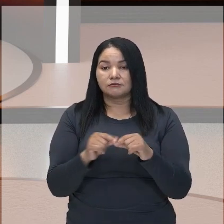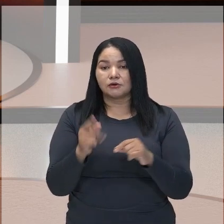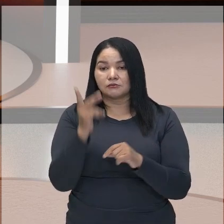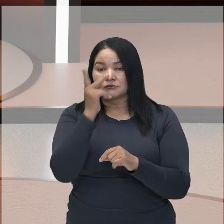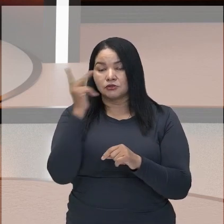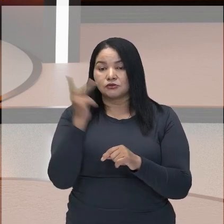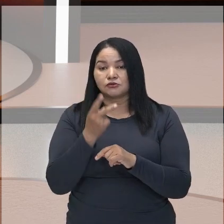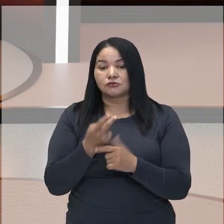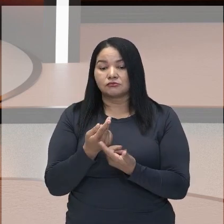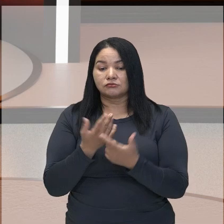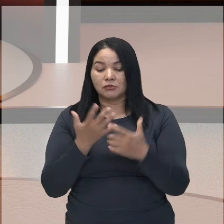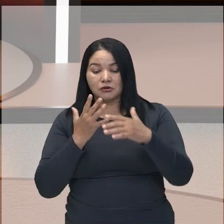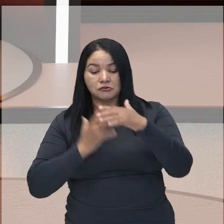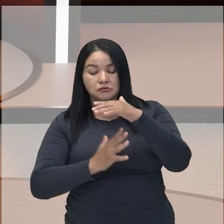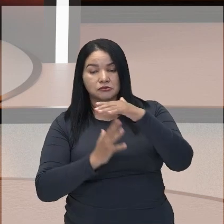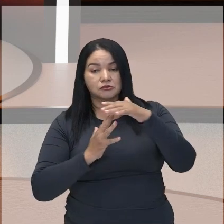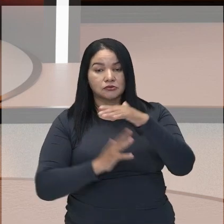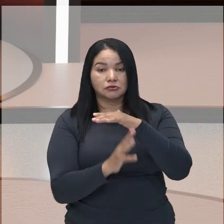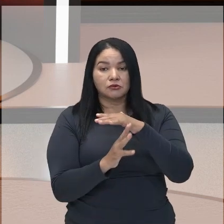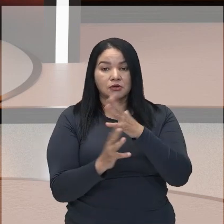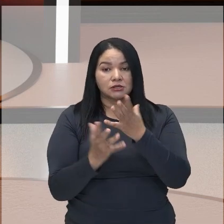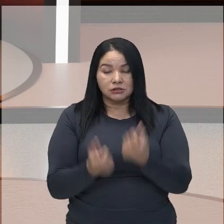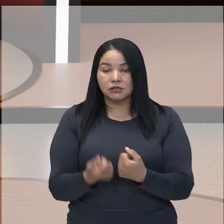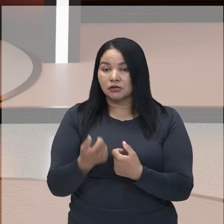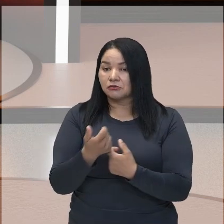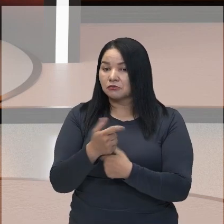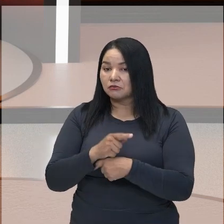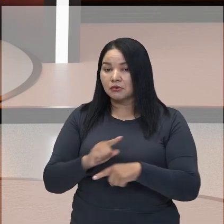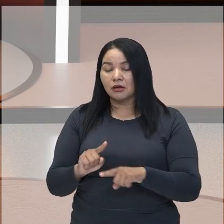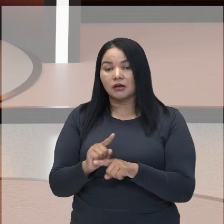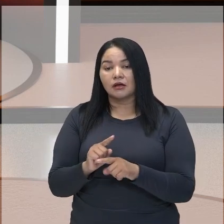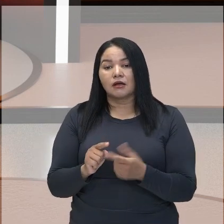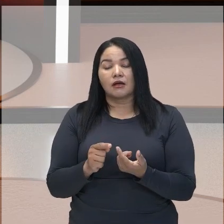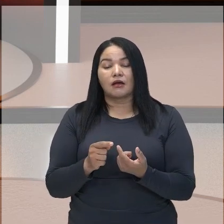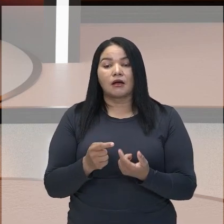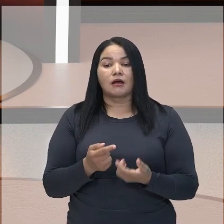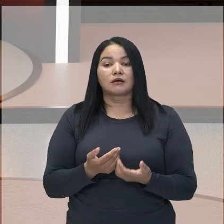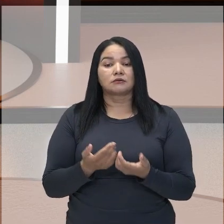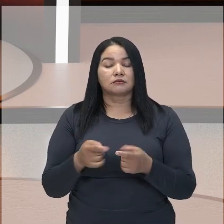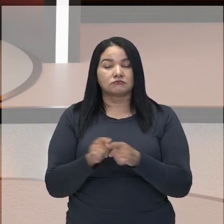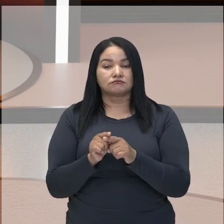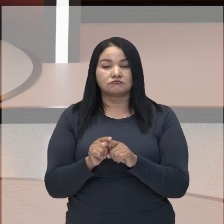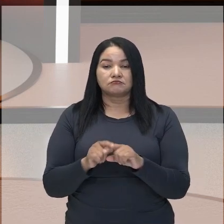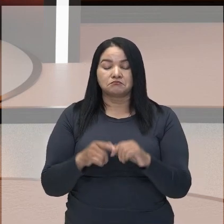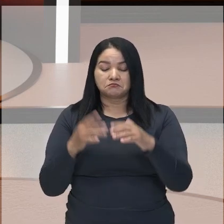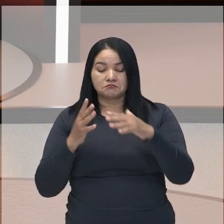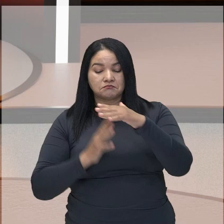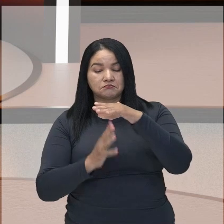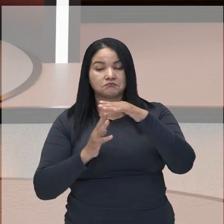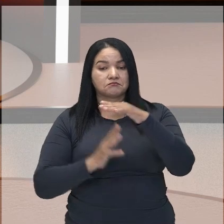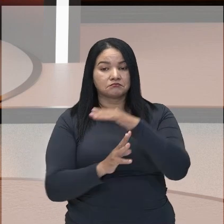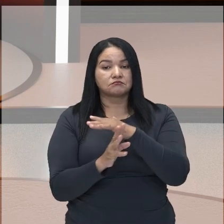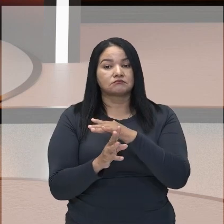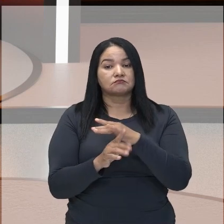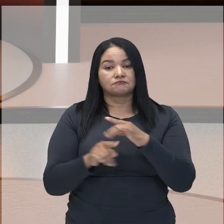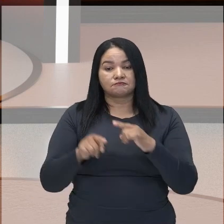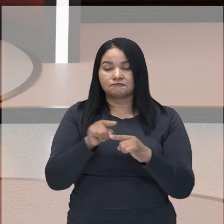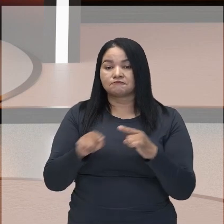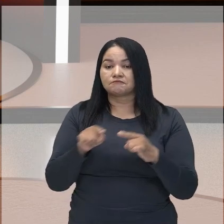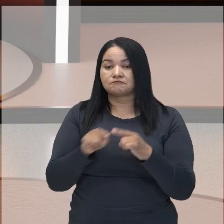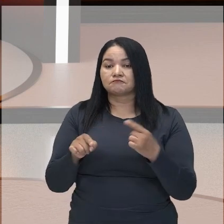em aceitar grandes números de imigrantes. É realmente aí bem restrito, tá? As políticas, elas